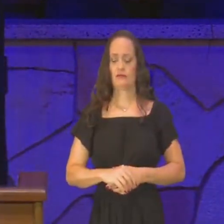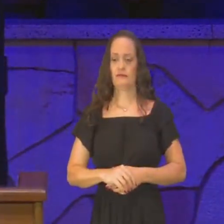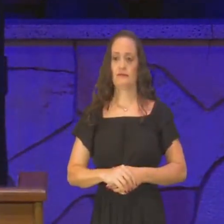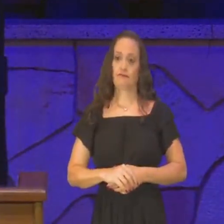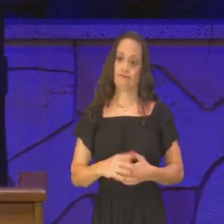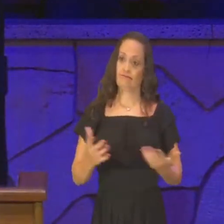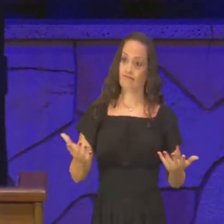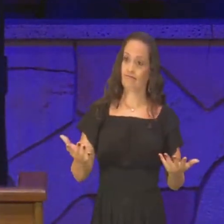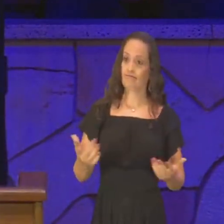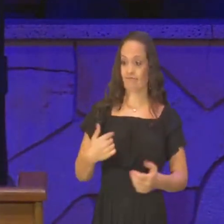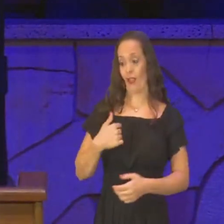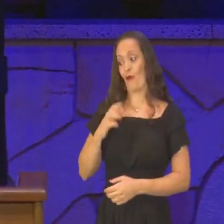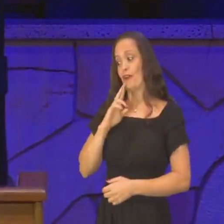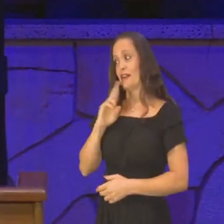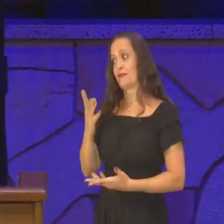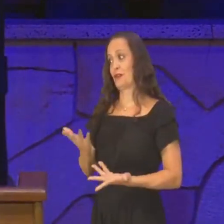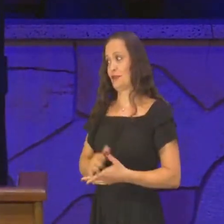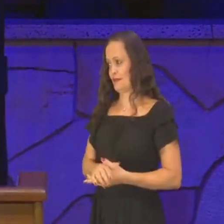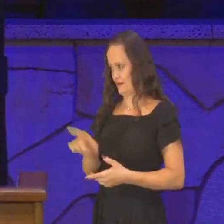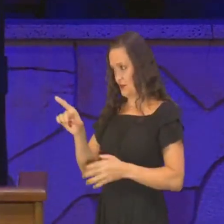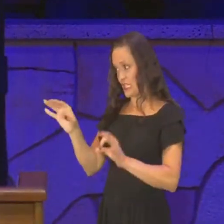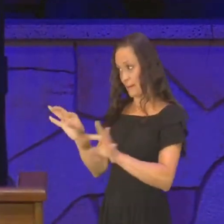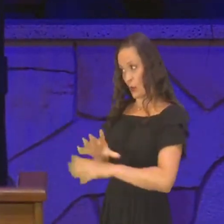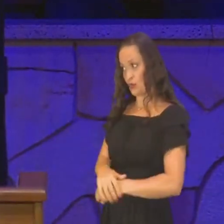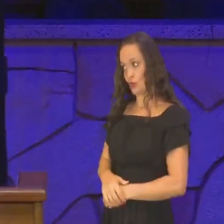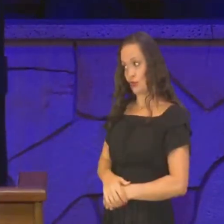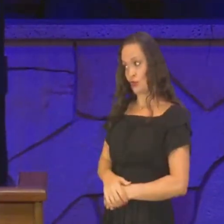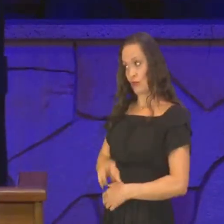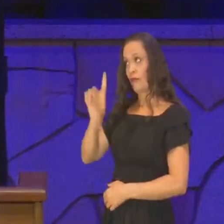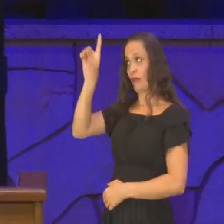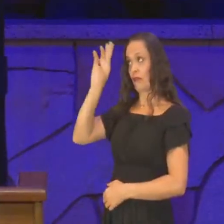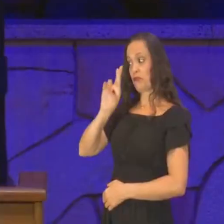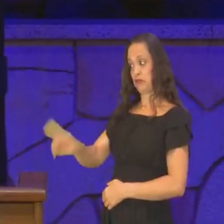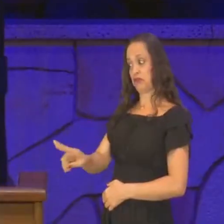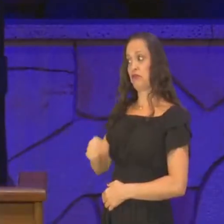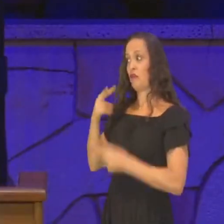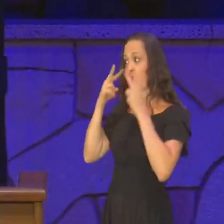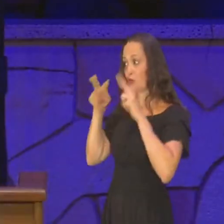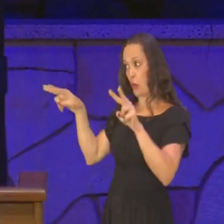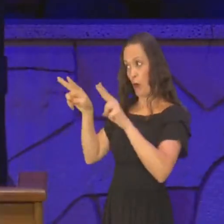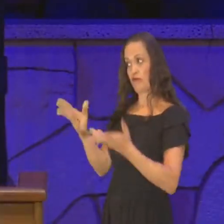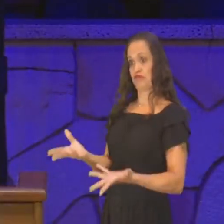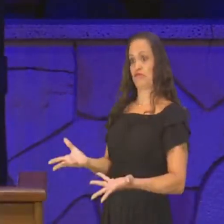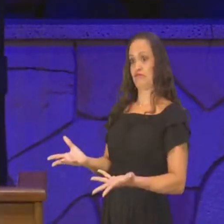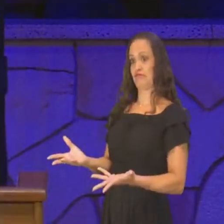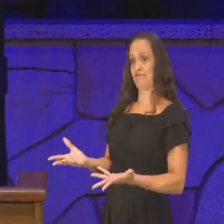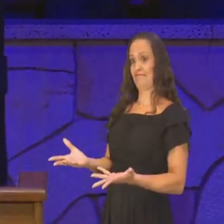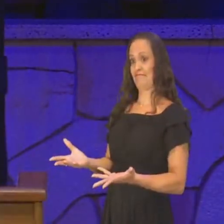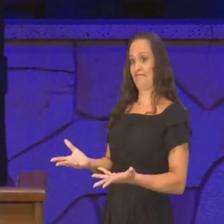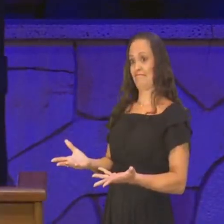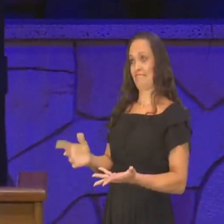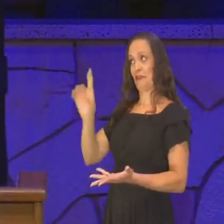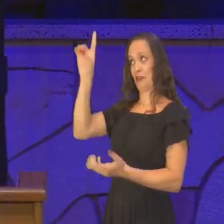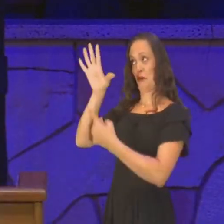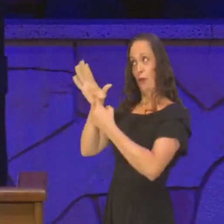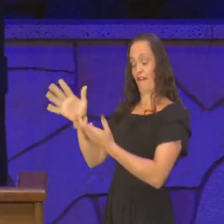E às vezes eu digo assim: você está preparado para que os seus olhos verão?